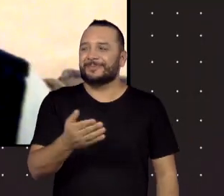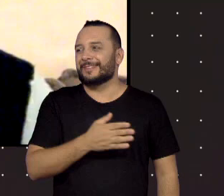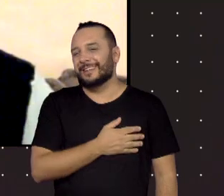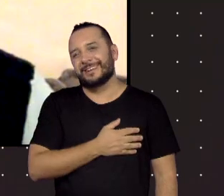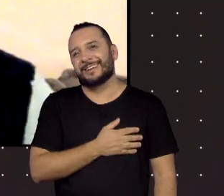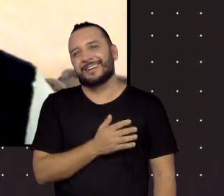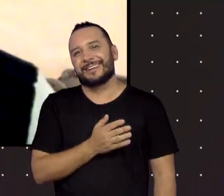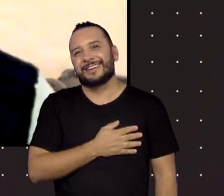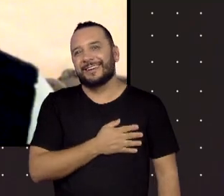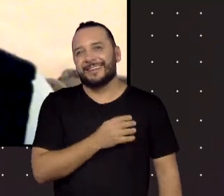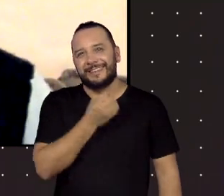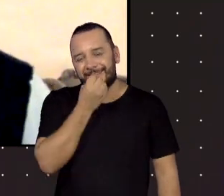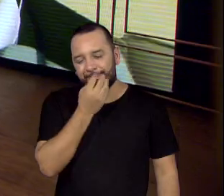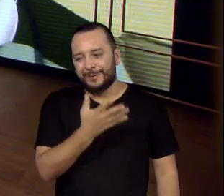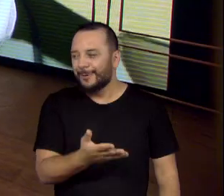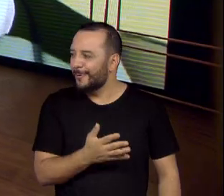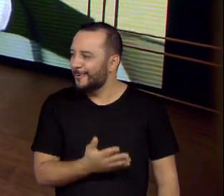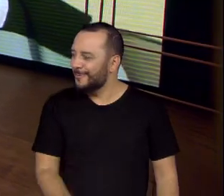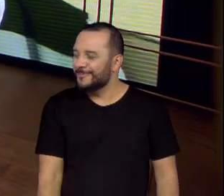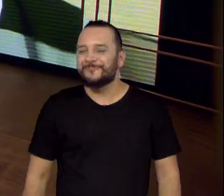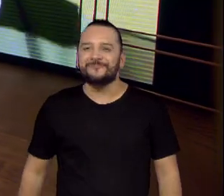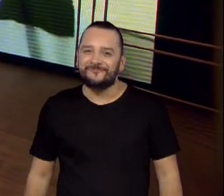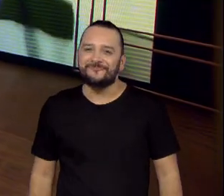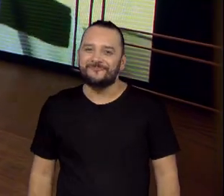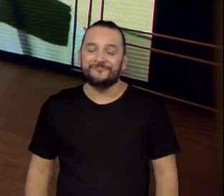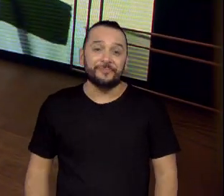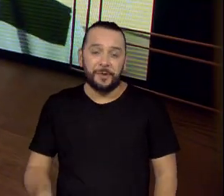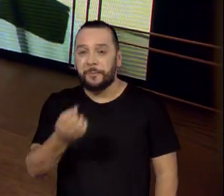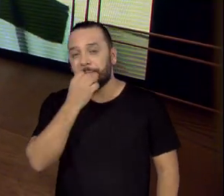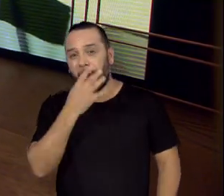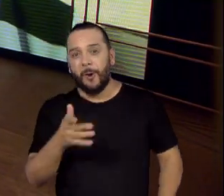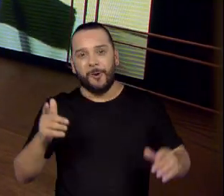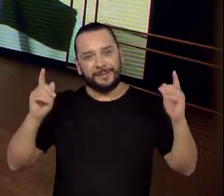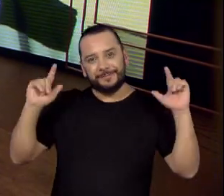Ah, que bom. Foi uma bela aventura.